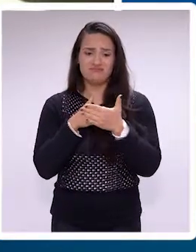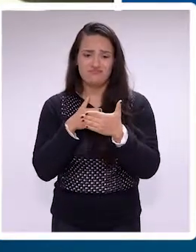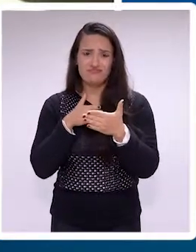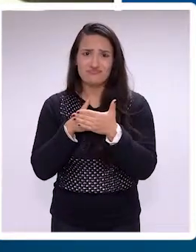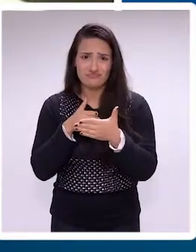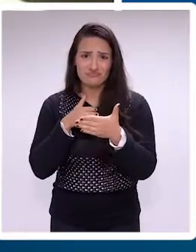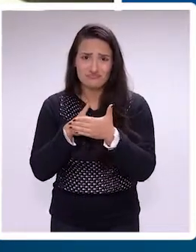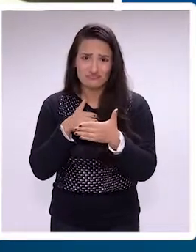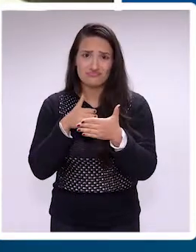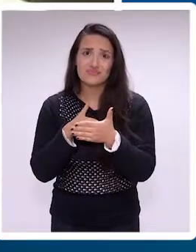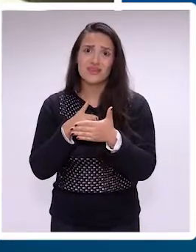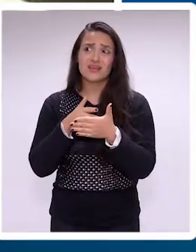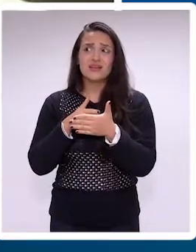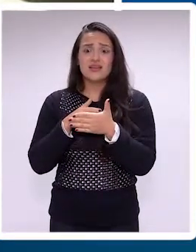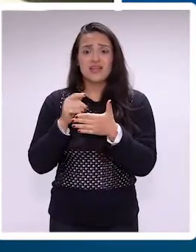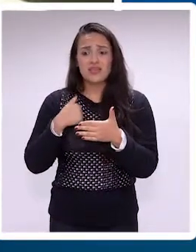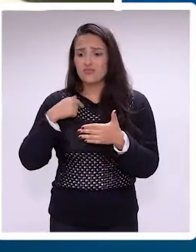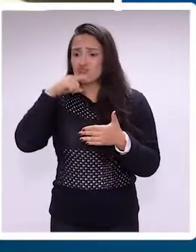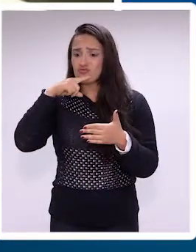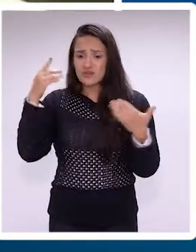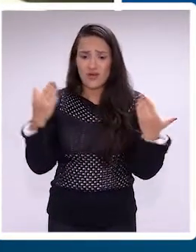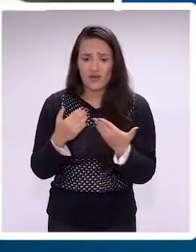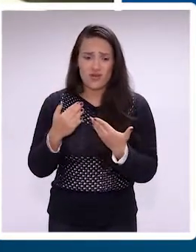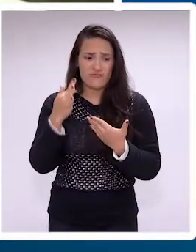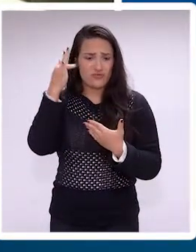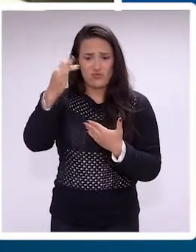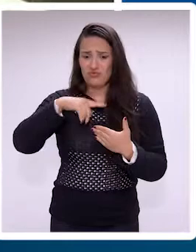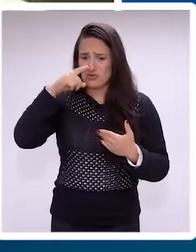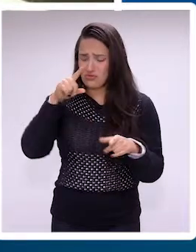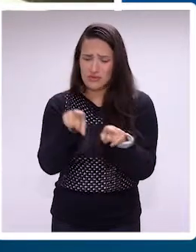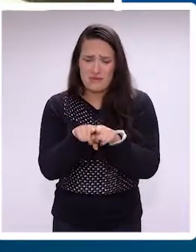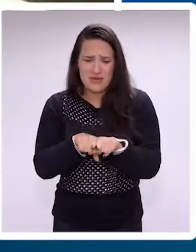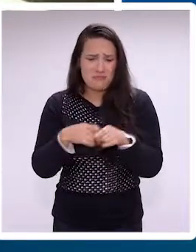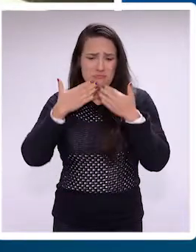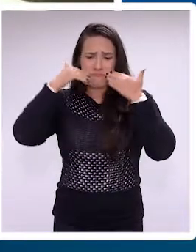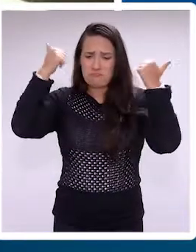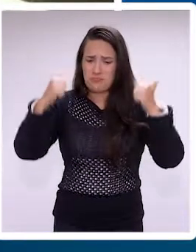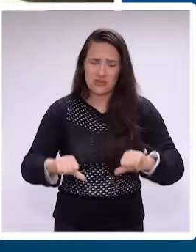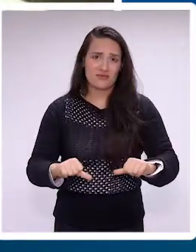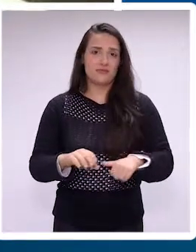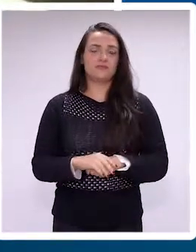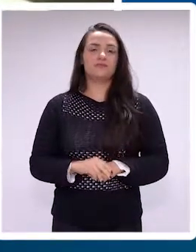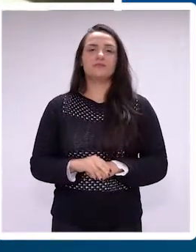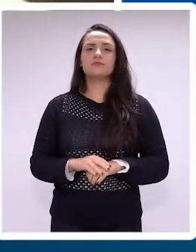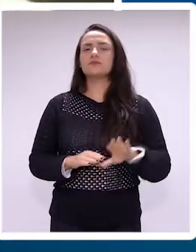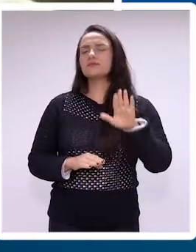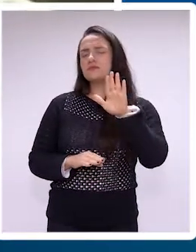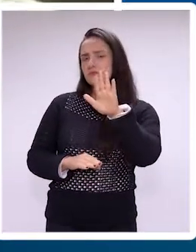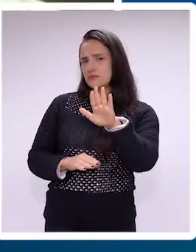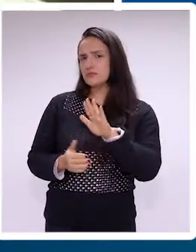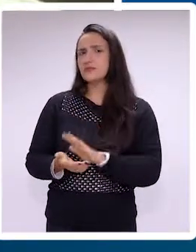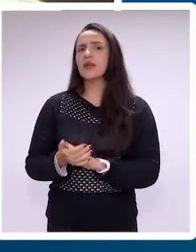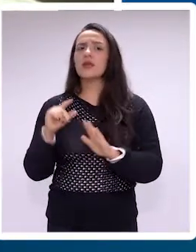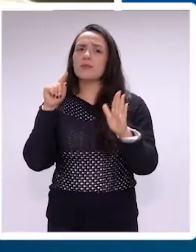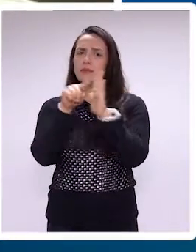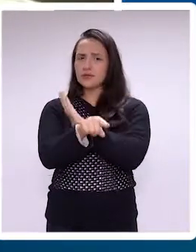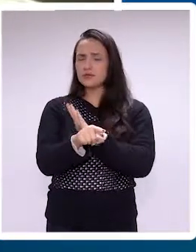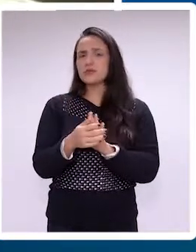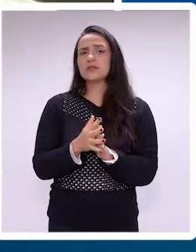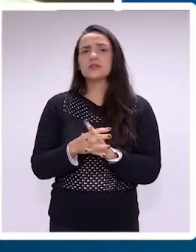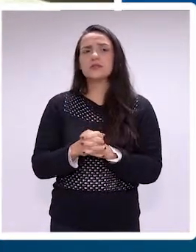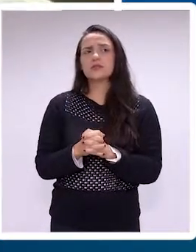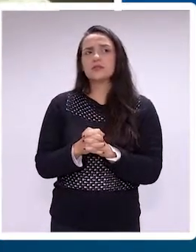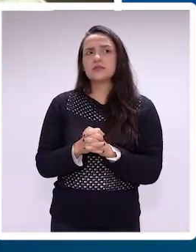é que automaticamente esse medo persista e não consiga ser superado. E existe assim,